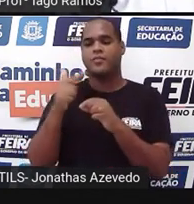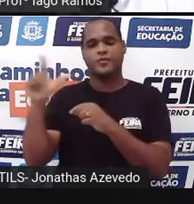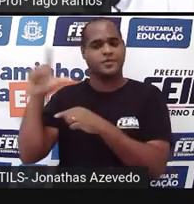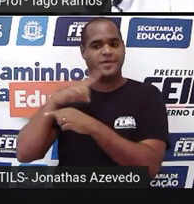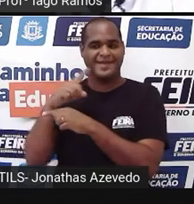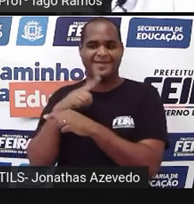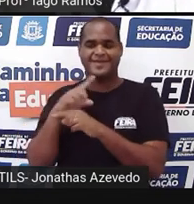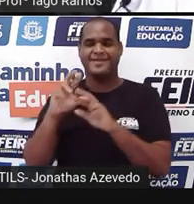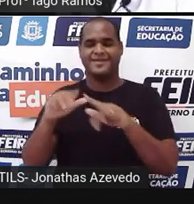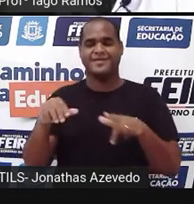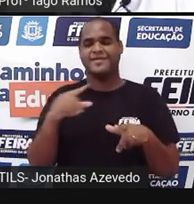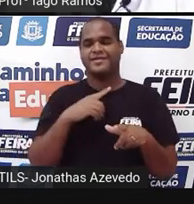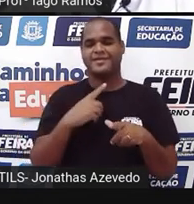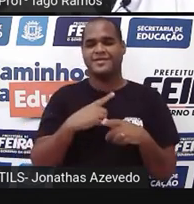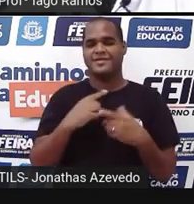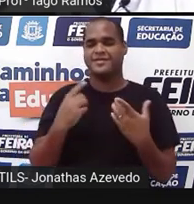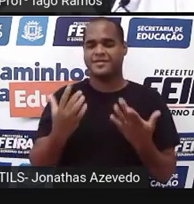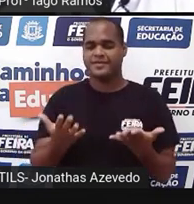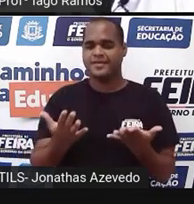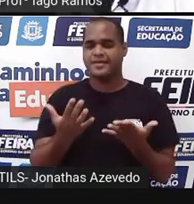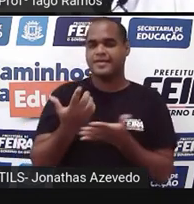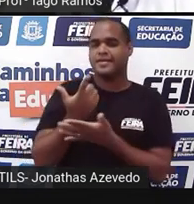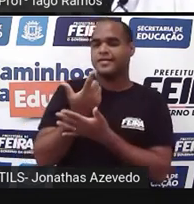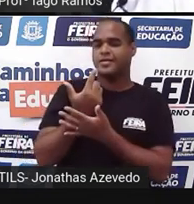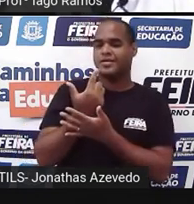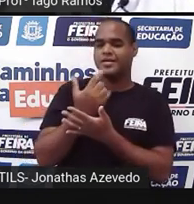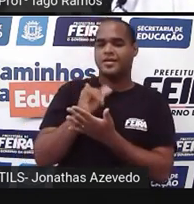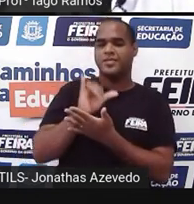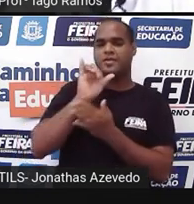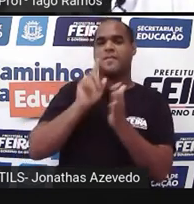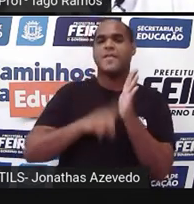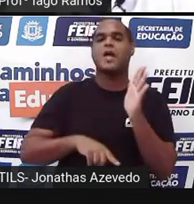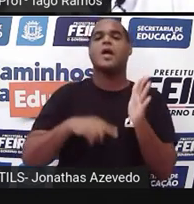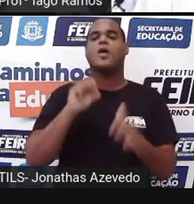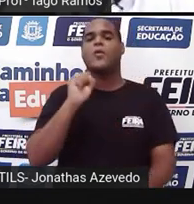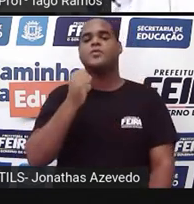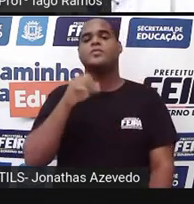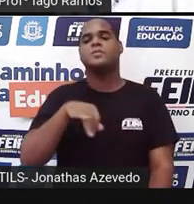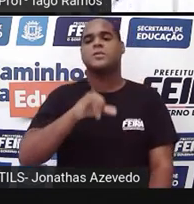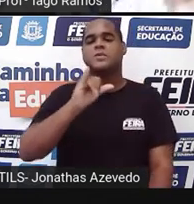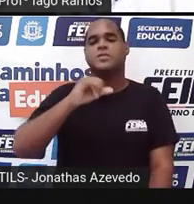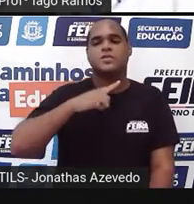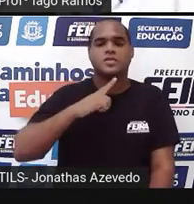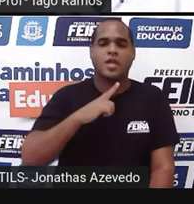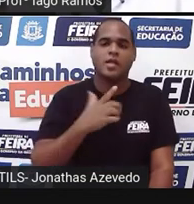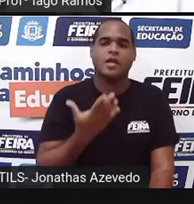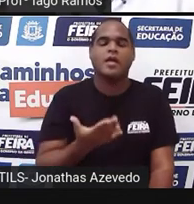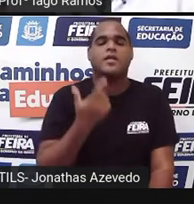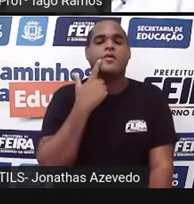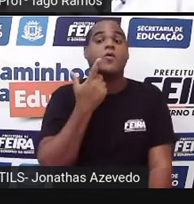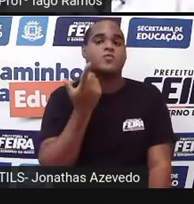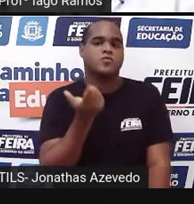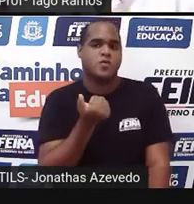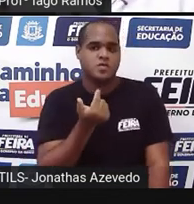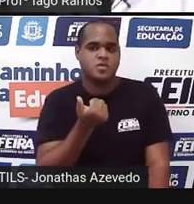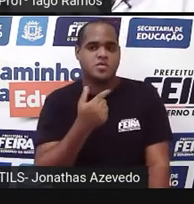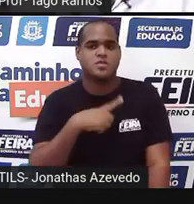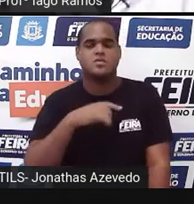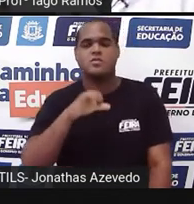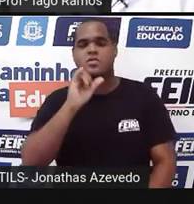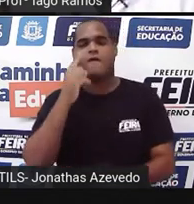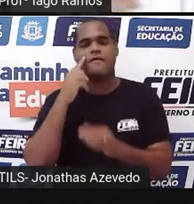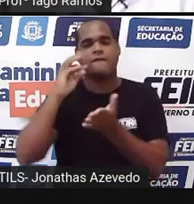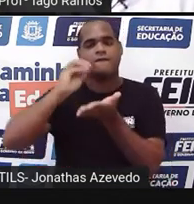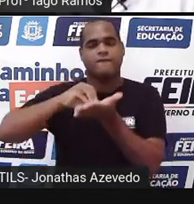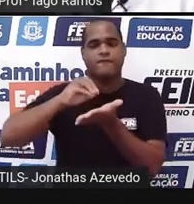lado e o menos 12 Y mais 8 Y né devo 12 Tenho oito fico